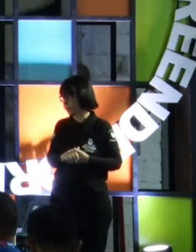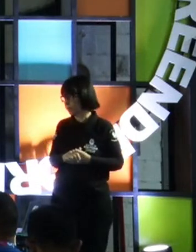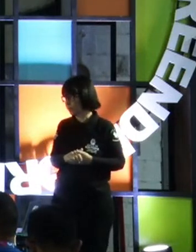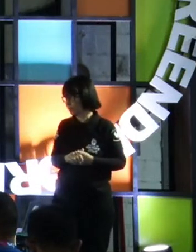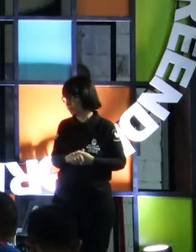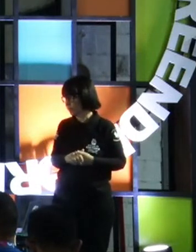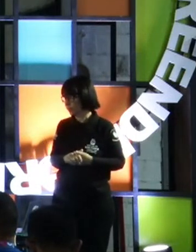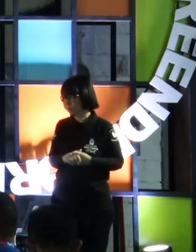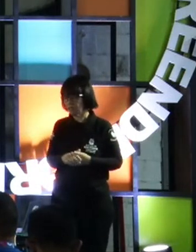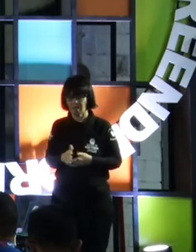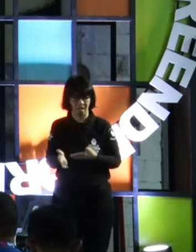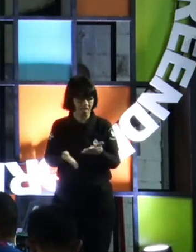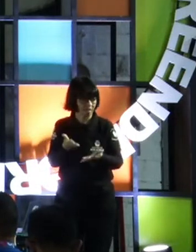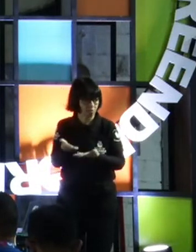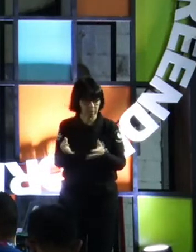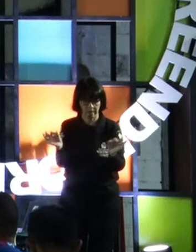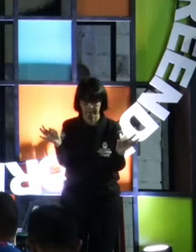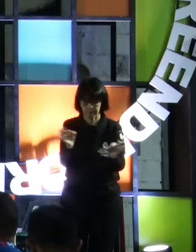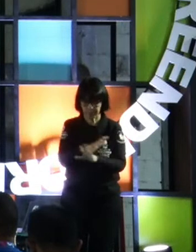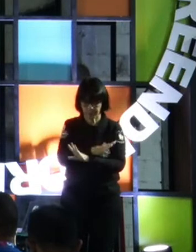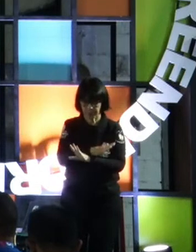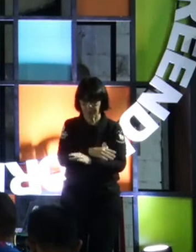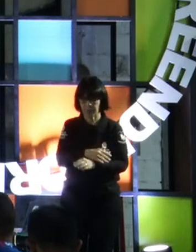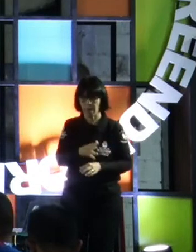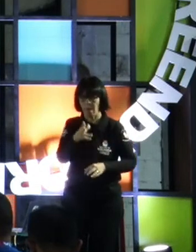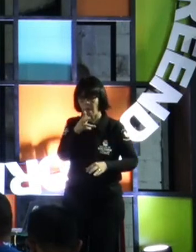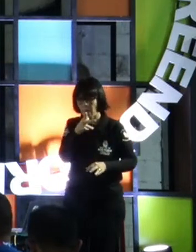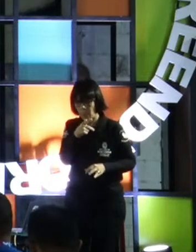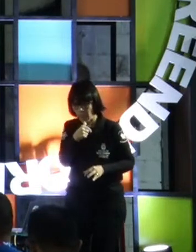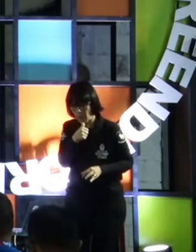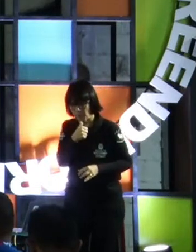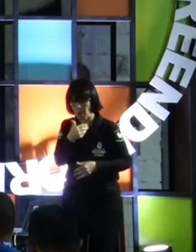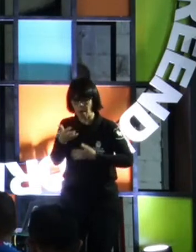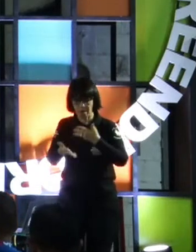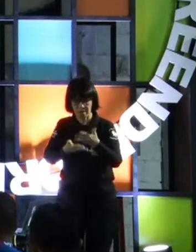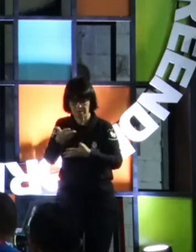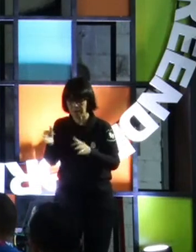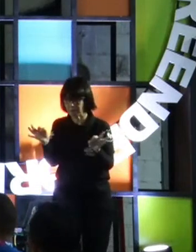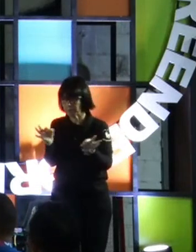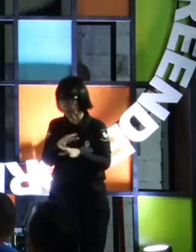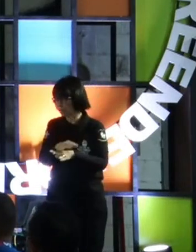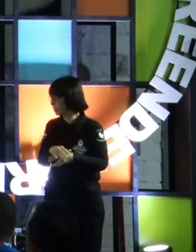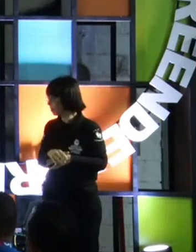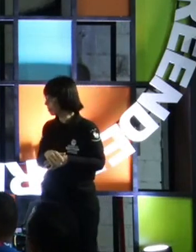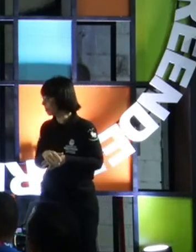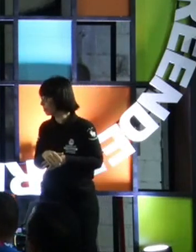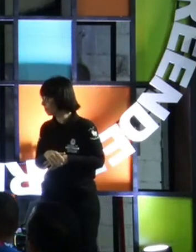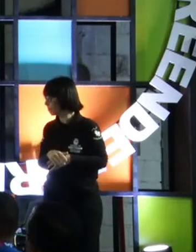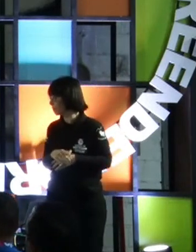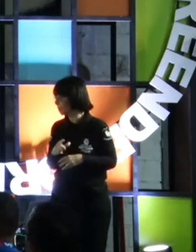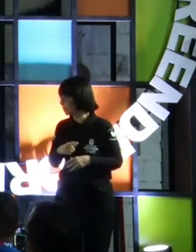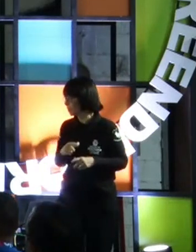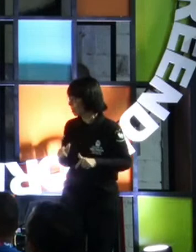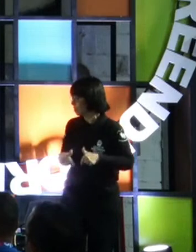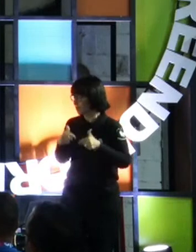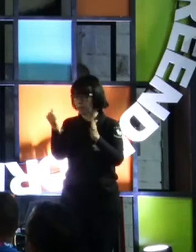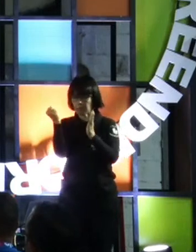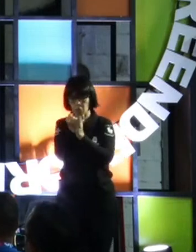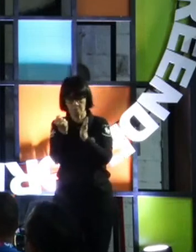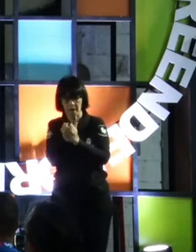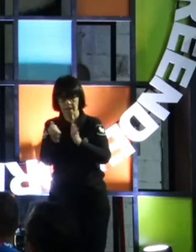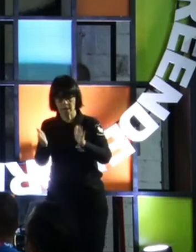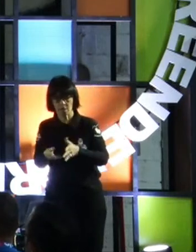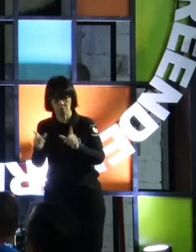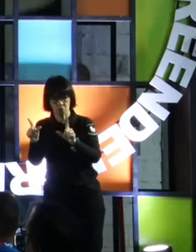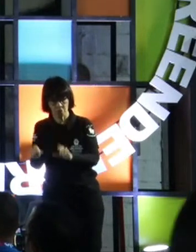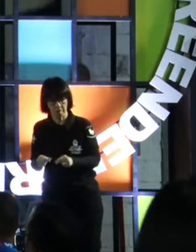E não serve para nada, viu? Demora muito e não serve para nada, porque... Não, deposita em patentes. Inclusive, hoje em dia, é mais barato.